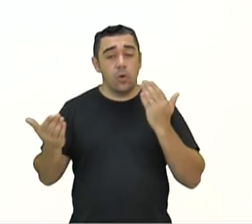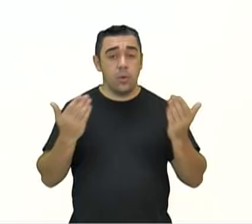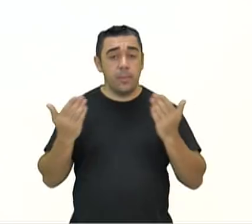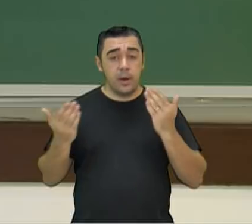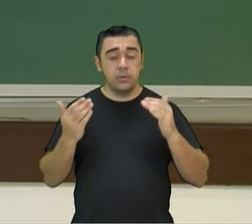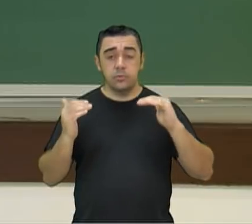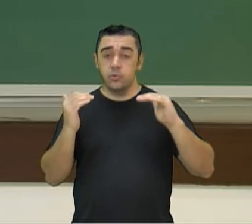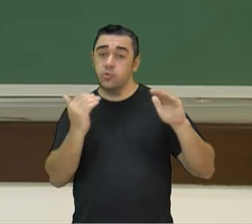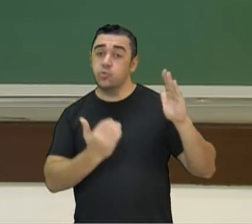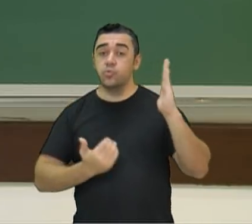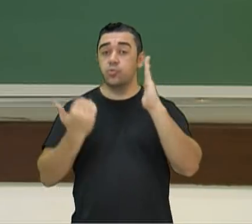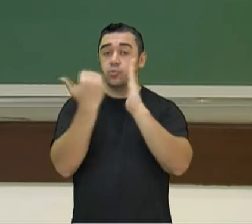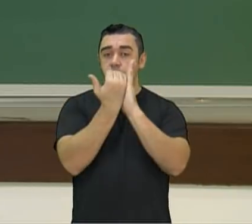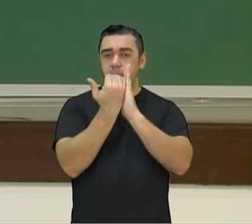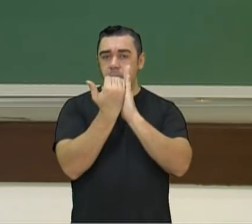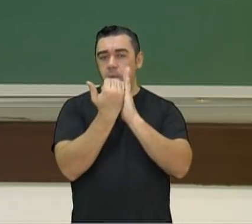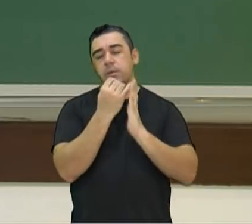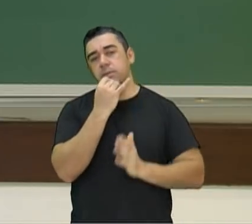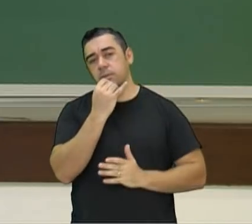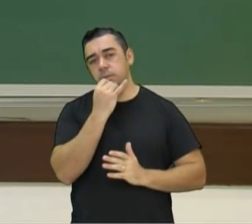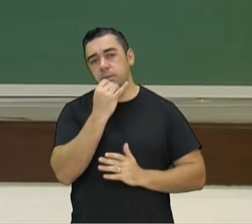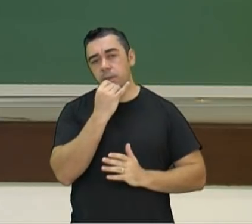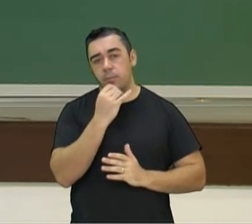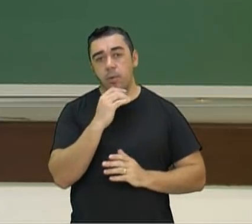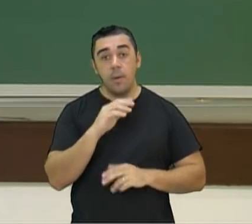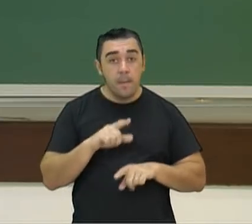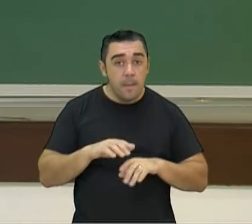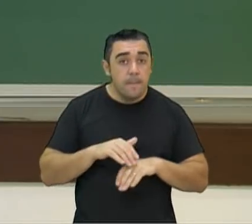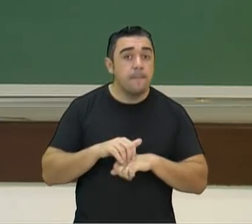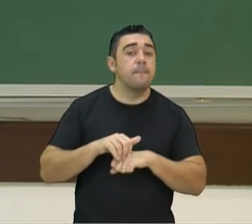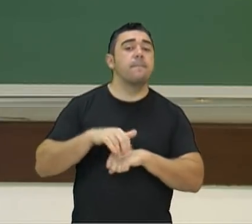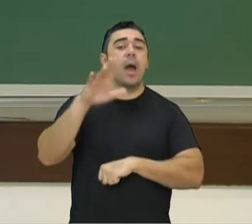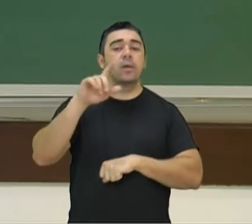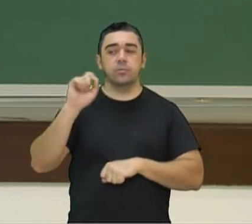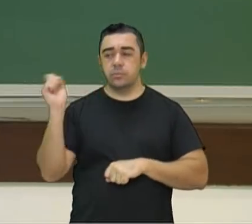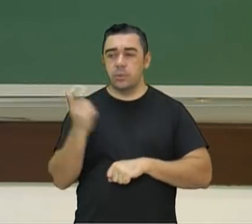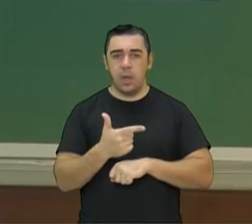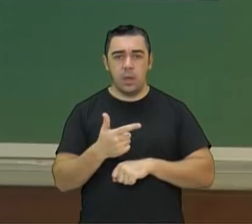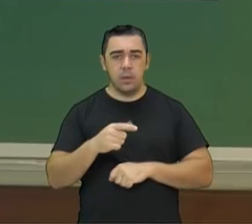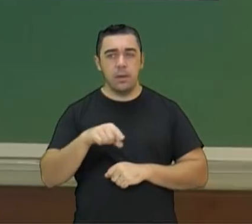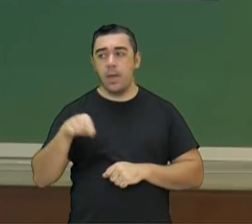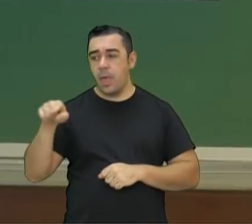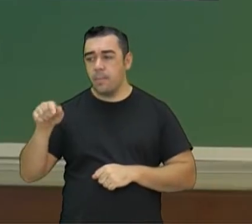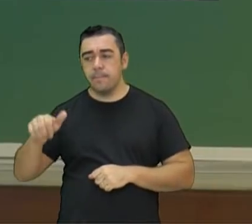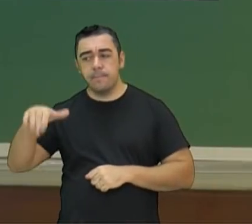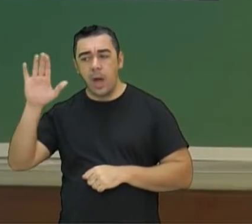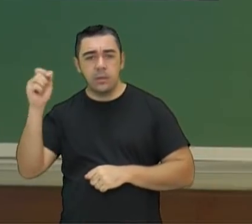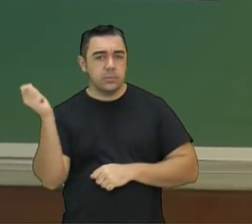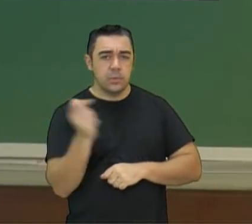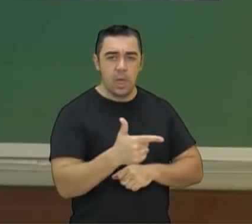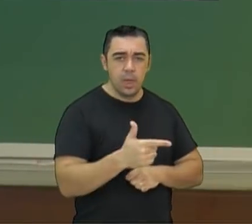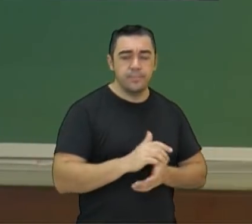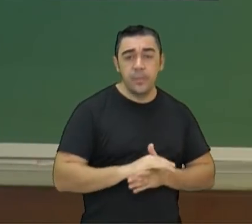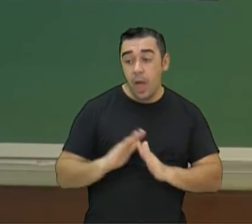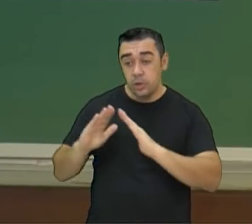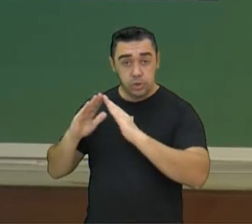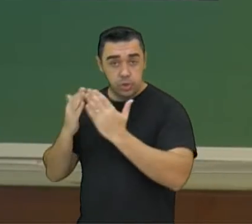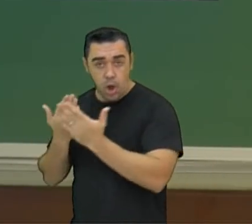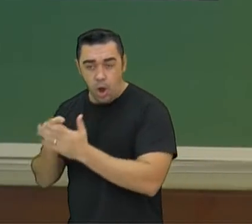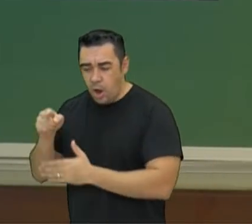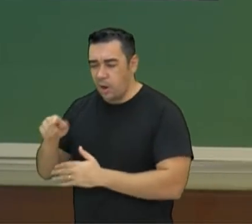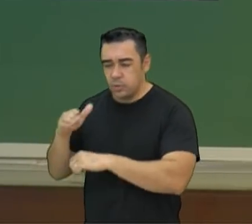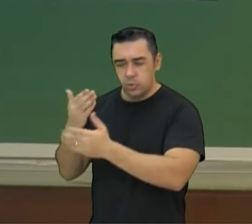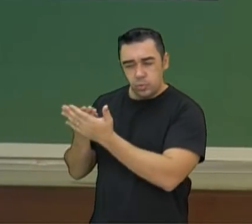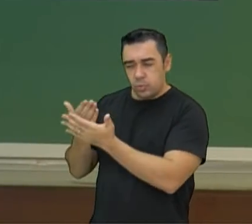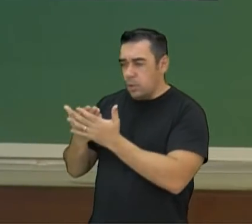de superioridade, utilizando mais do que, né? Por exemplo, a escola que eu estudo, sei lá, é mais